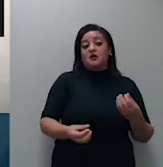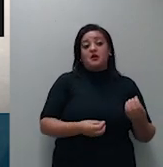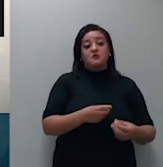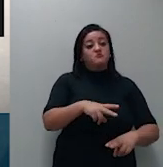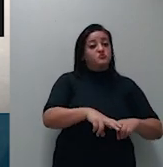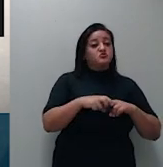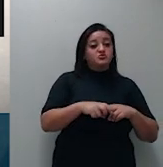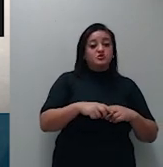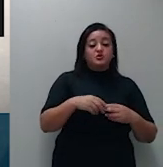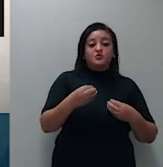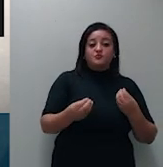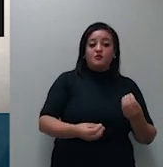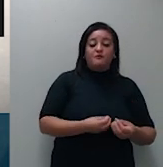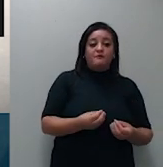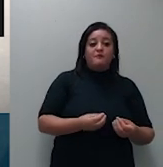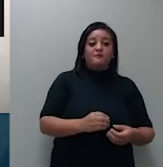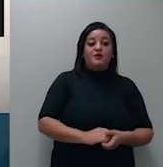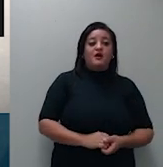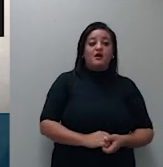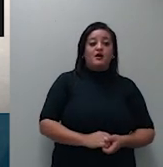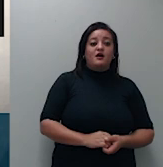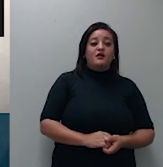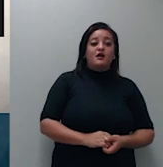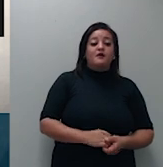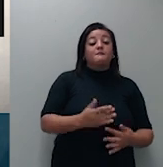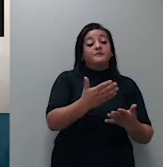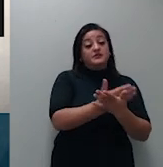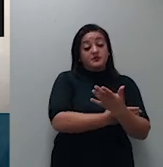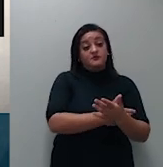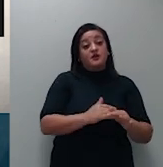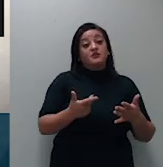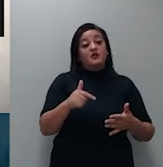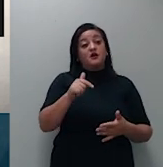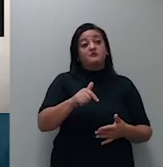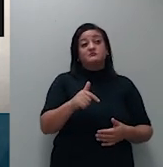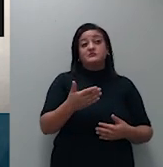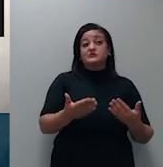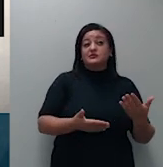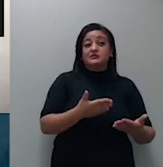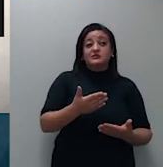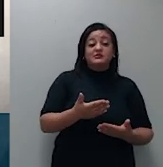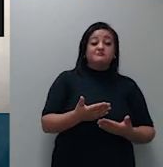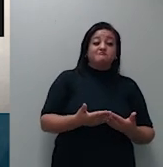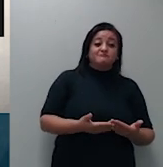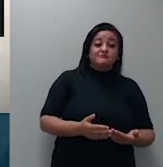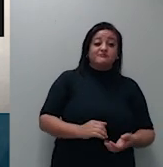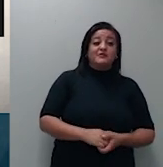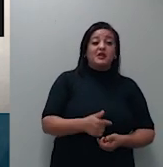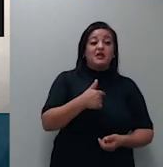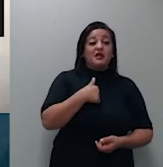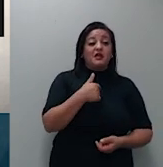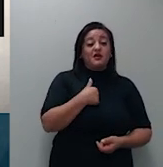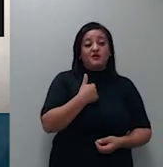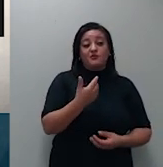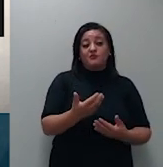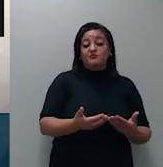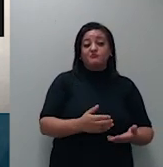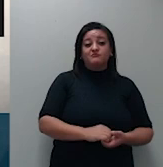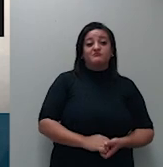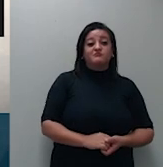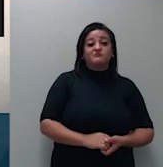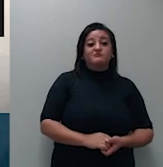haveria motivo para outras curso de prescrição Então esse ponto que você